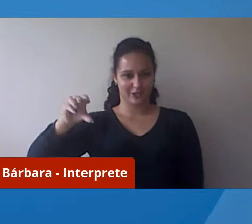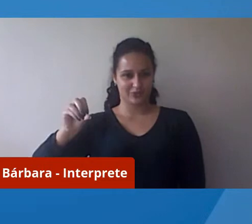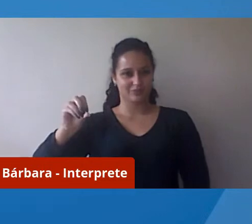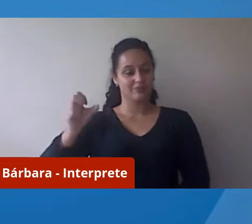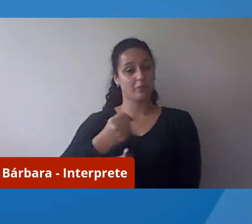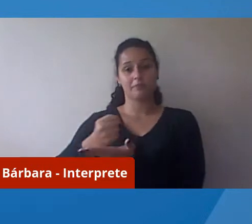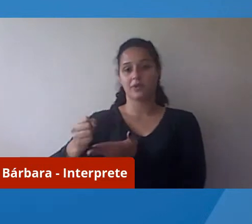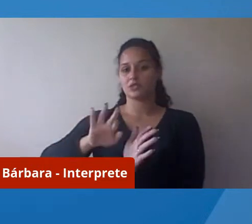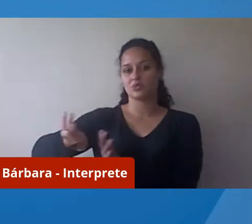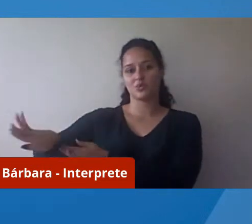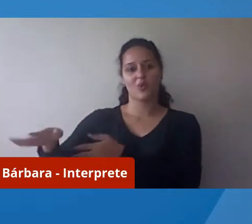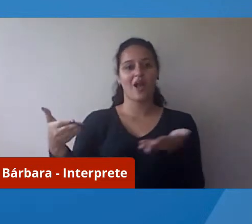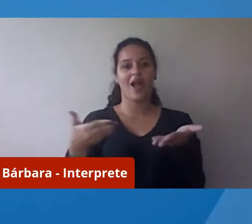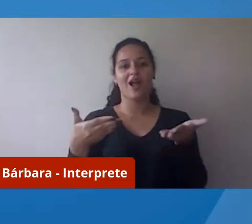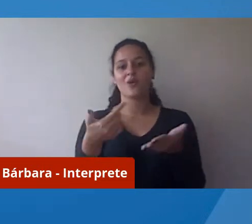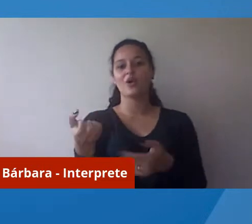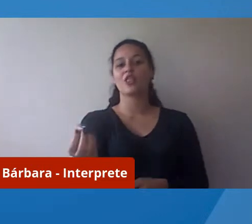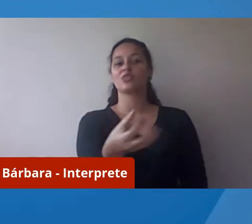moderno.